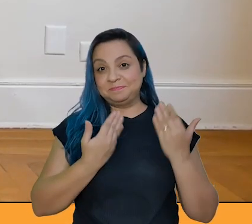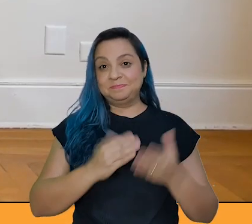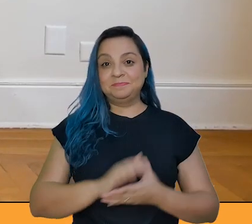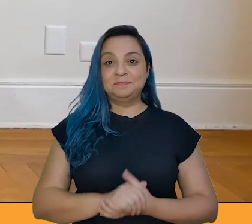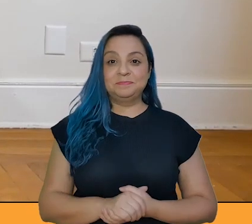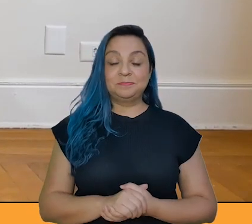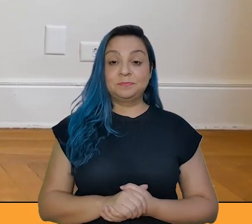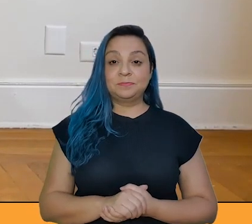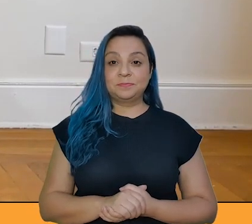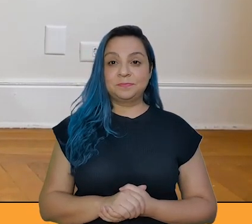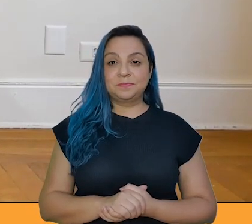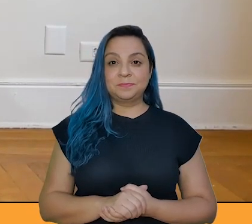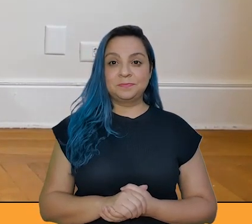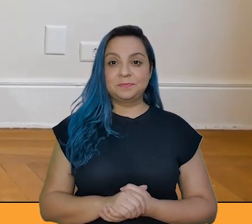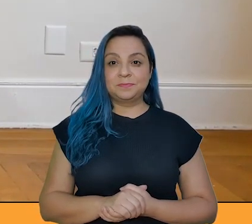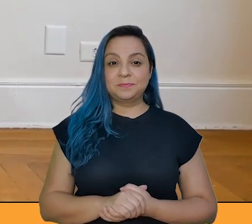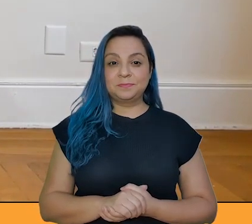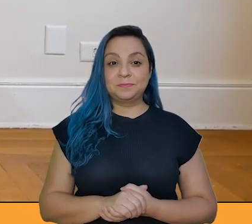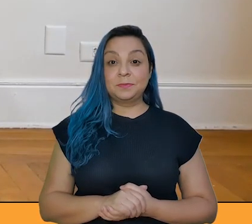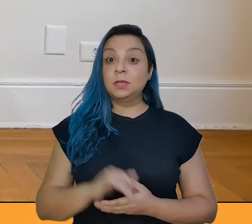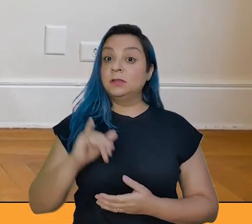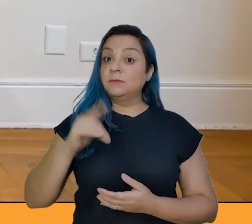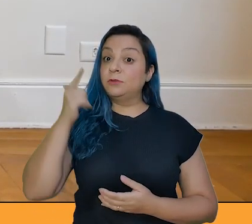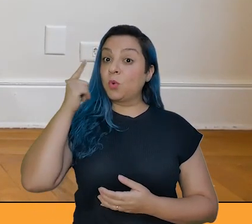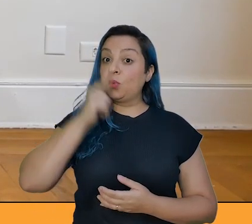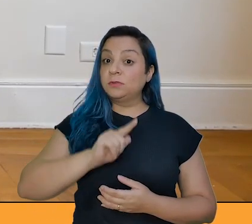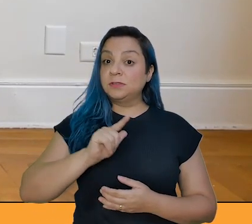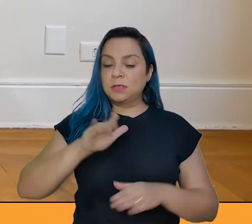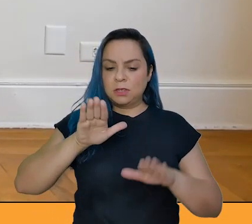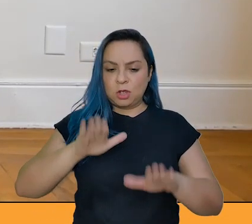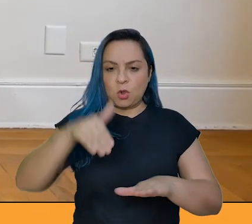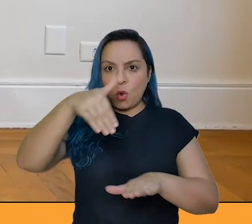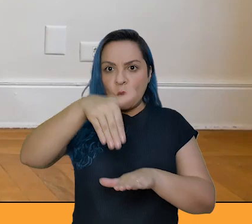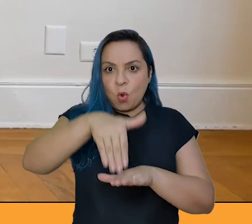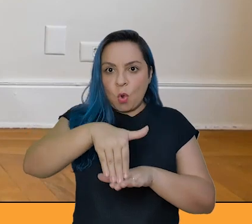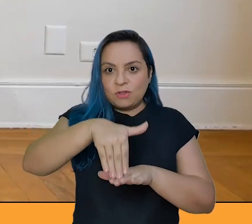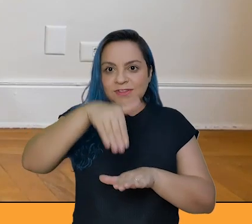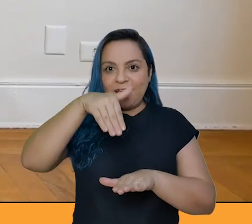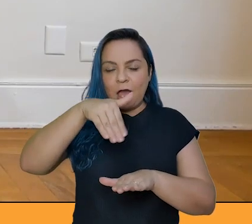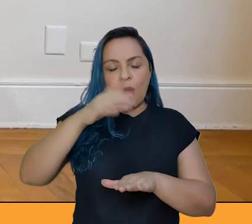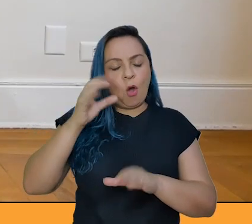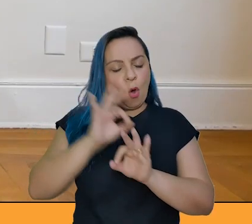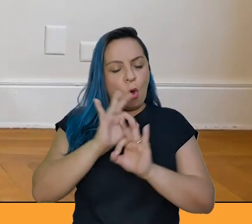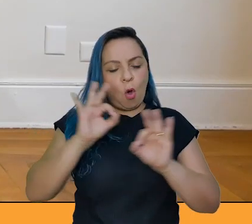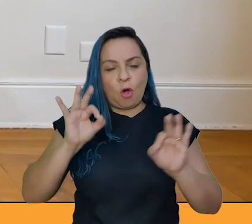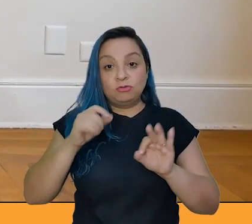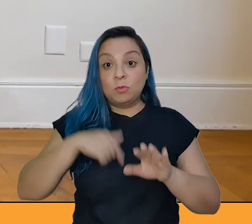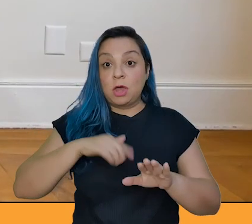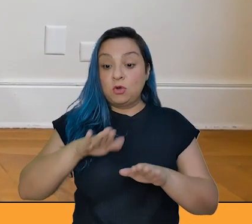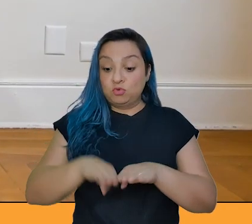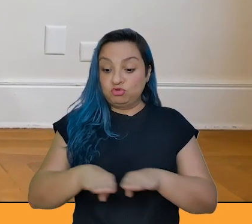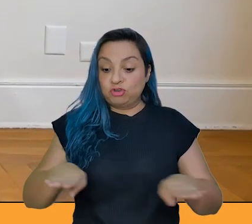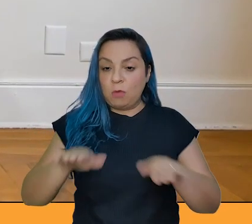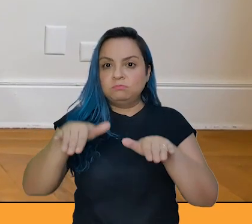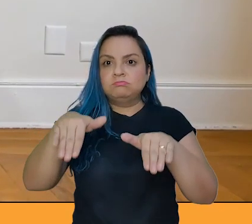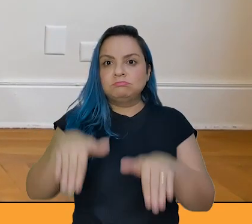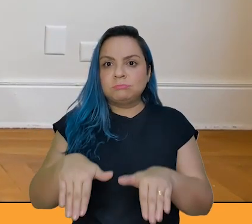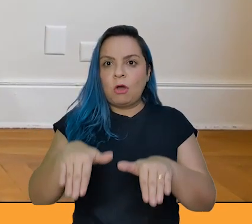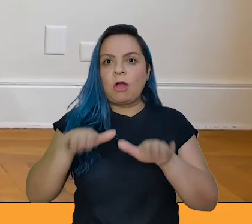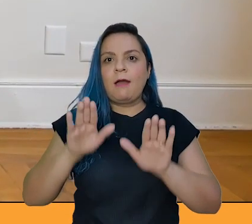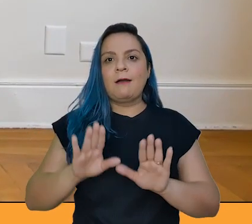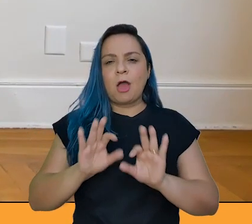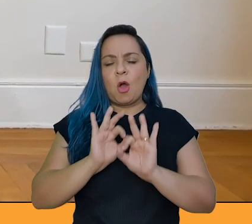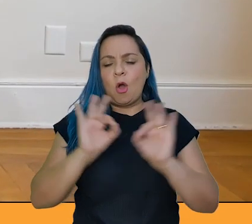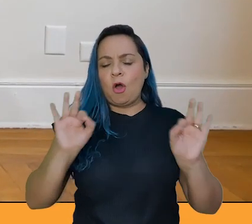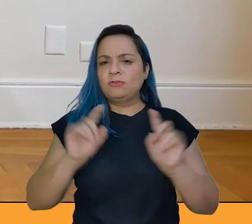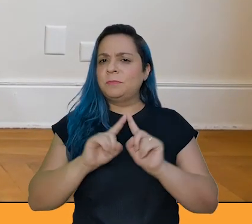Se você conseguir chegar até os dedos dos pés, ótimo. Se você conseguir tocar o chão com as suas mãos,